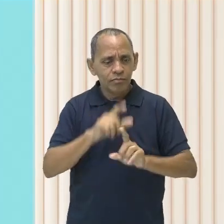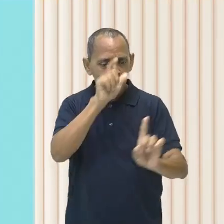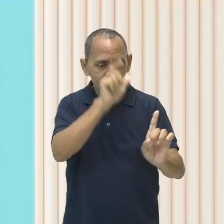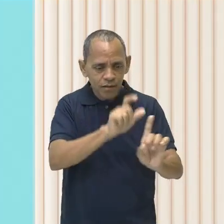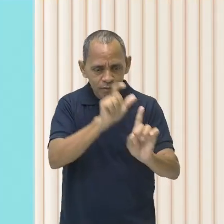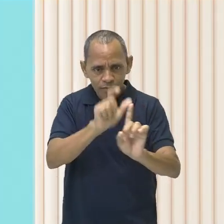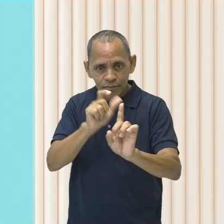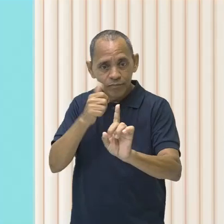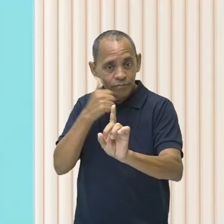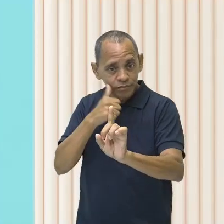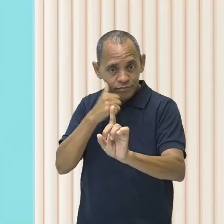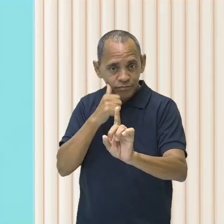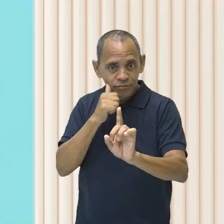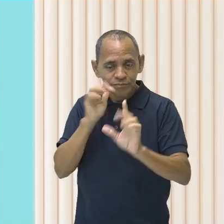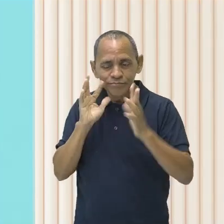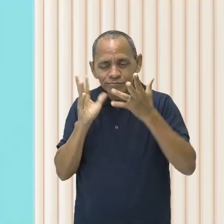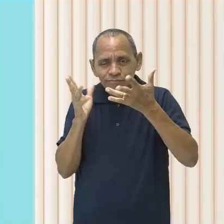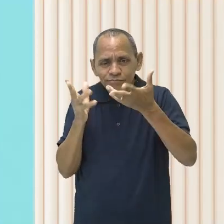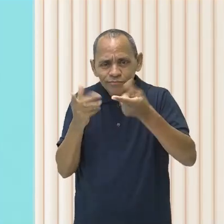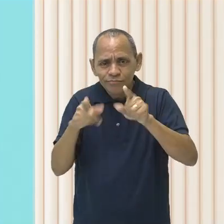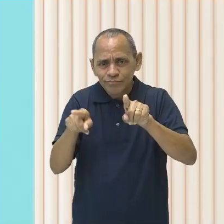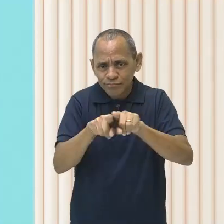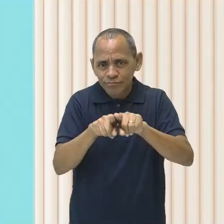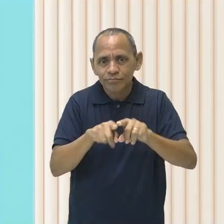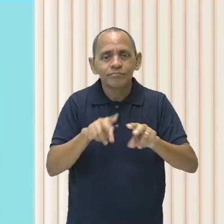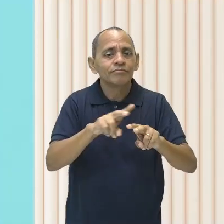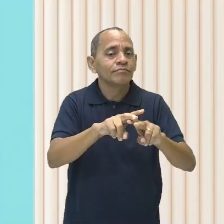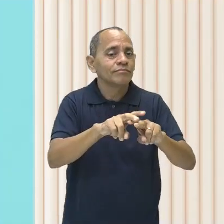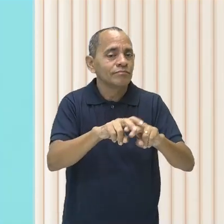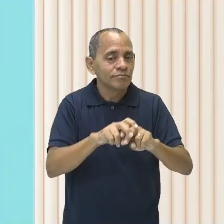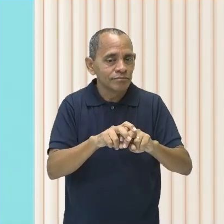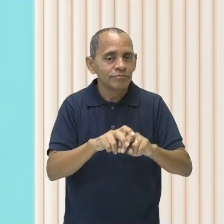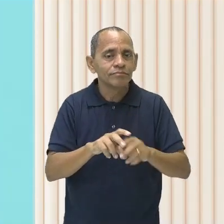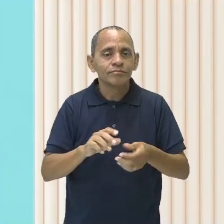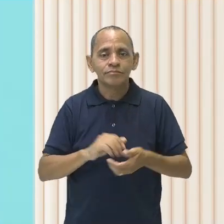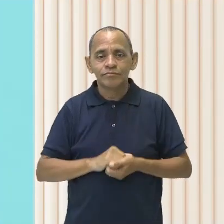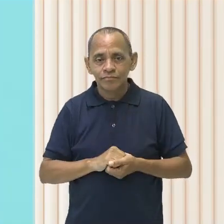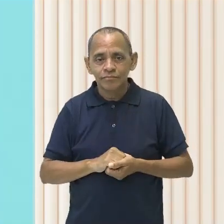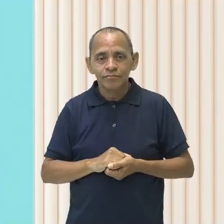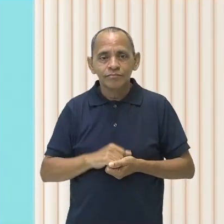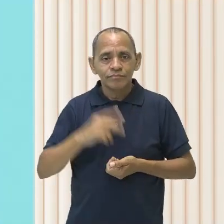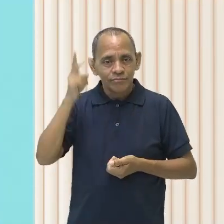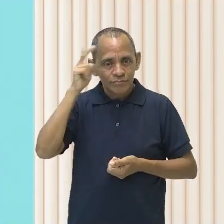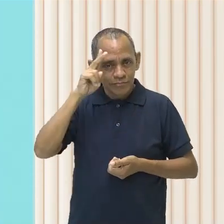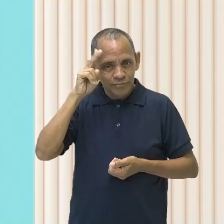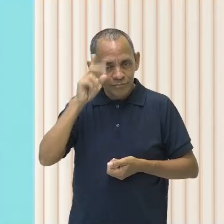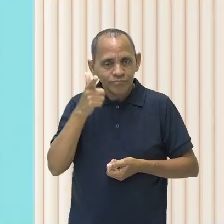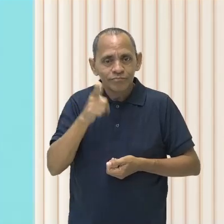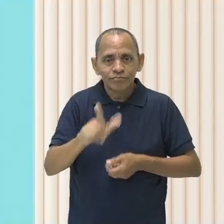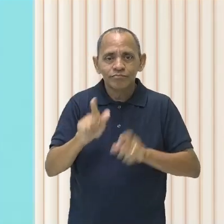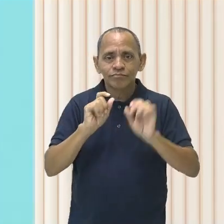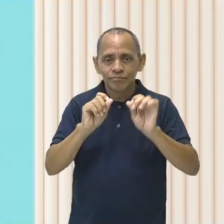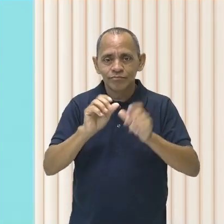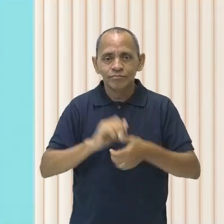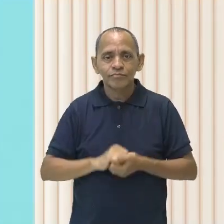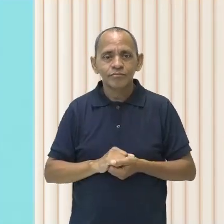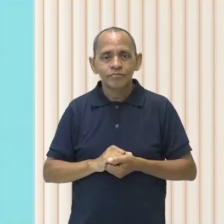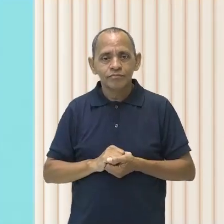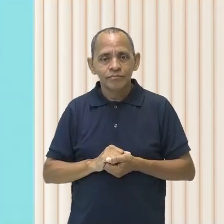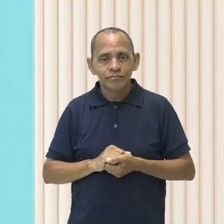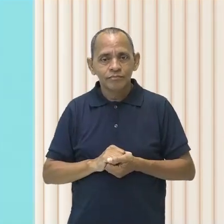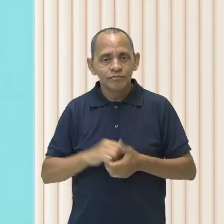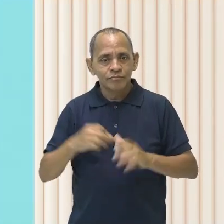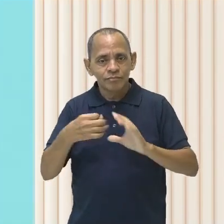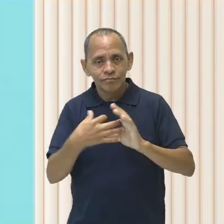personagens femininas maravilhosas, tá bom? Então, por isso, vamos relembrar, tá bom? Qual era a função